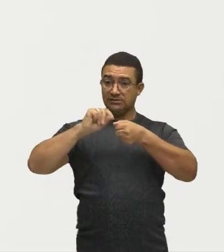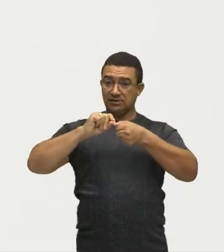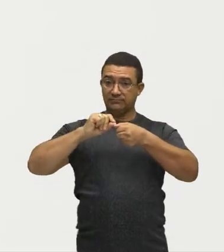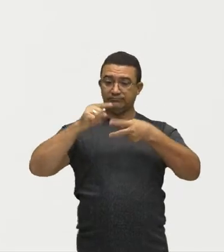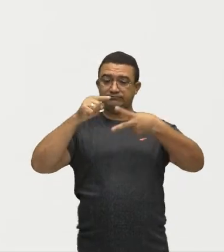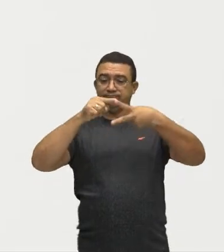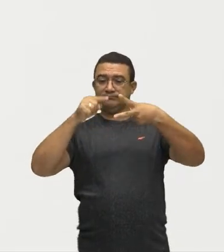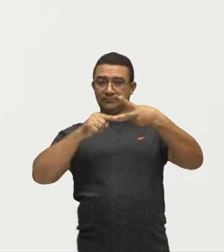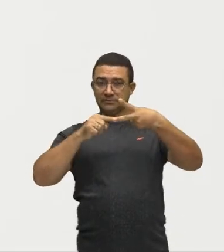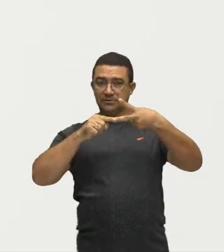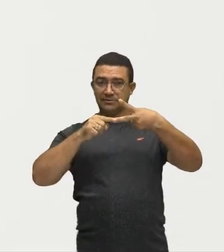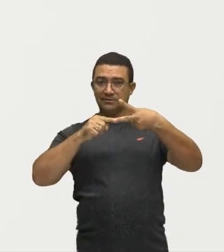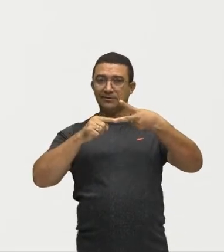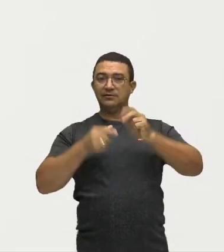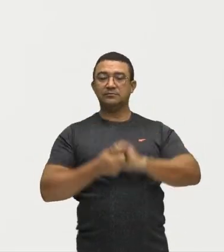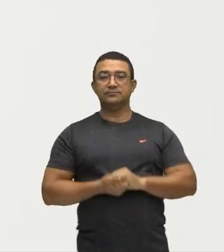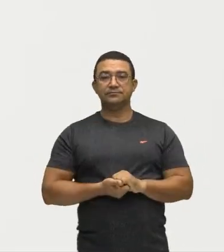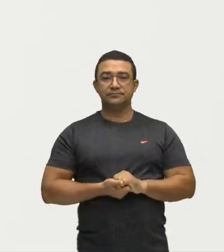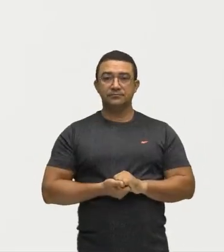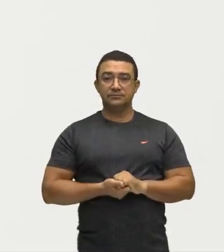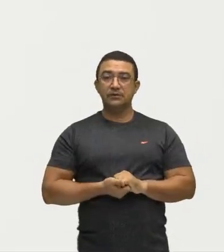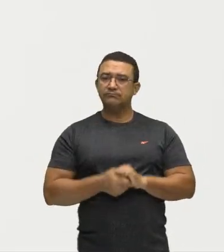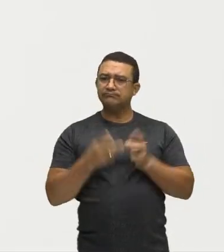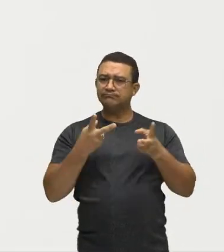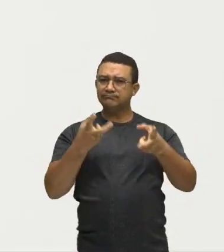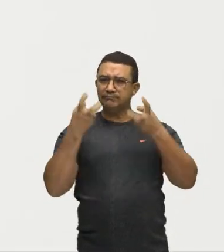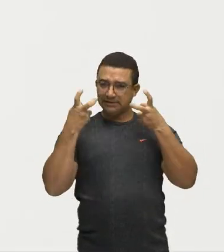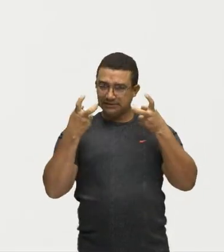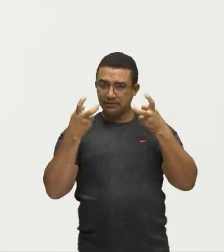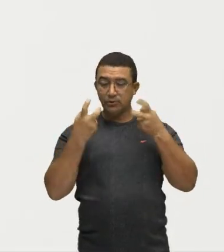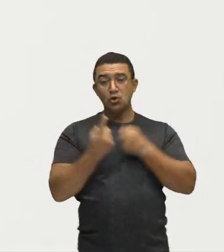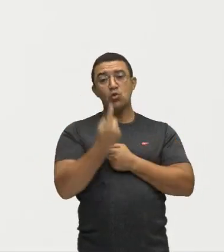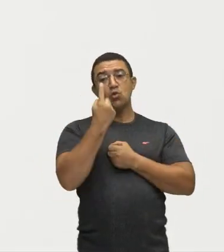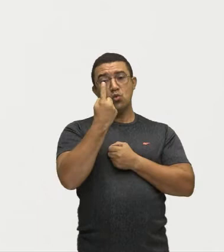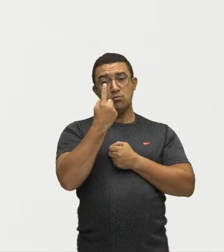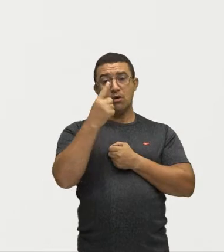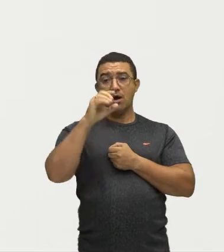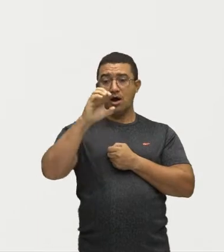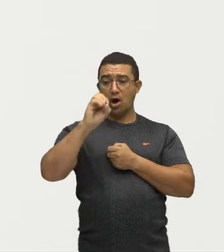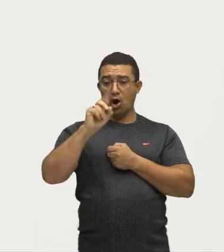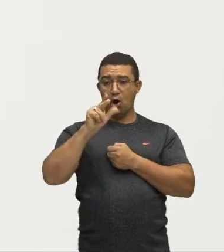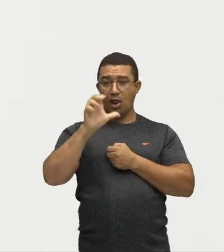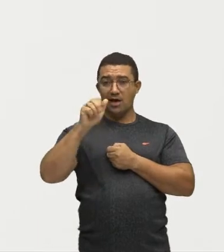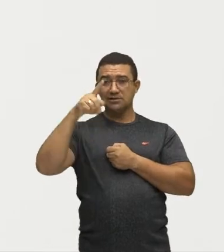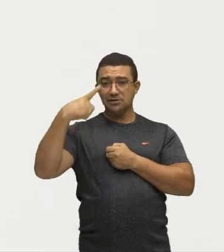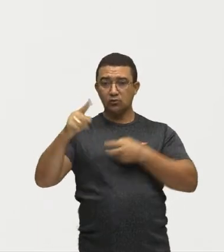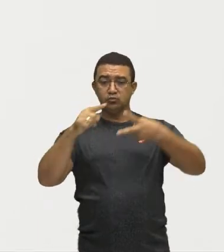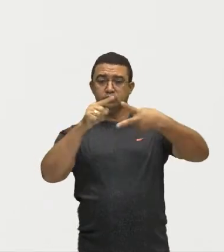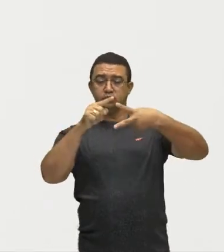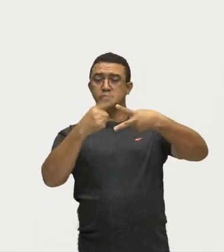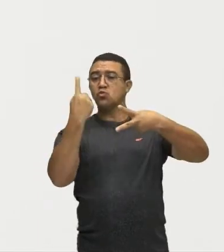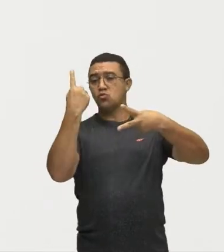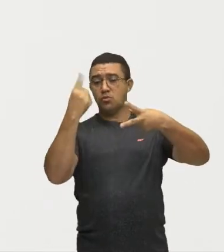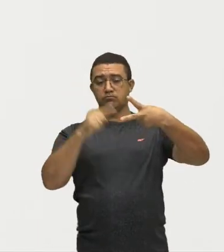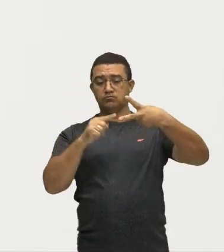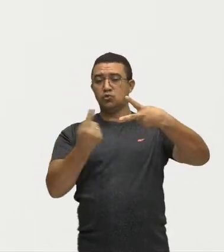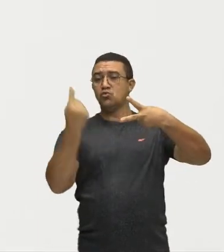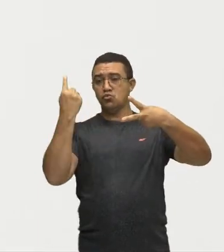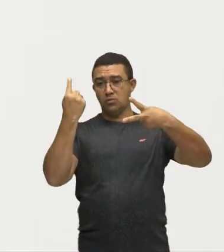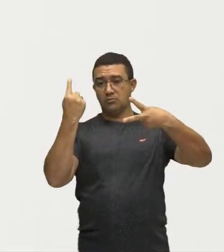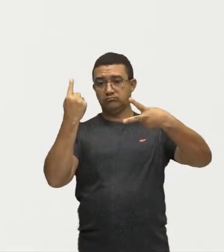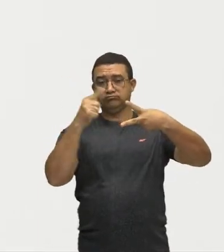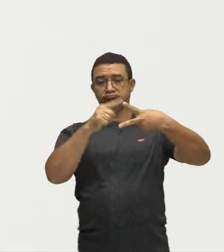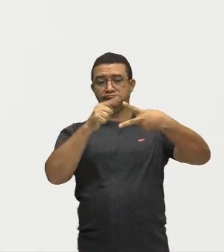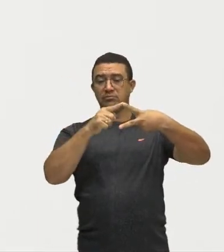carapanãs, o verbo fazer. Então, uma oração apenas em cada uma delas, indicando que elas